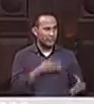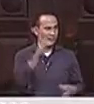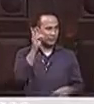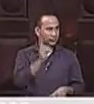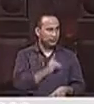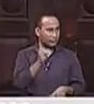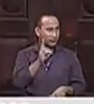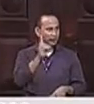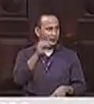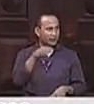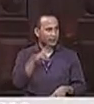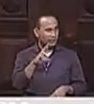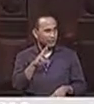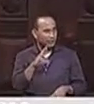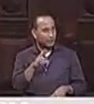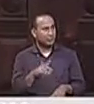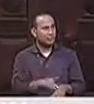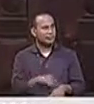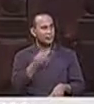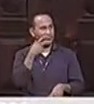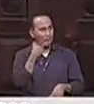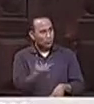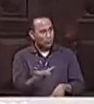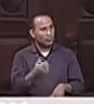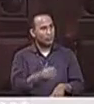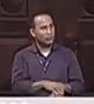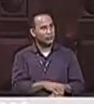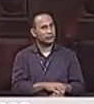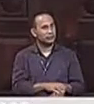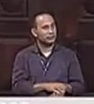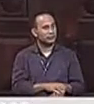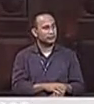do DR e falou,